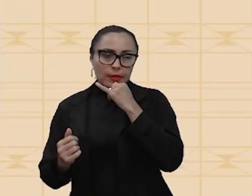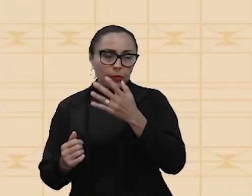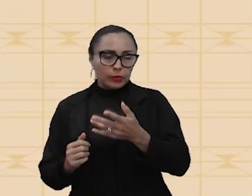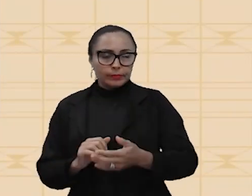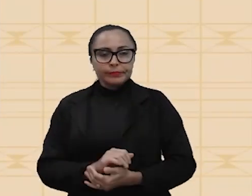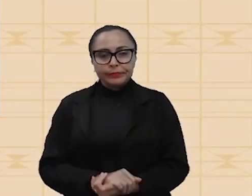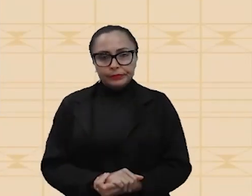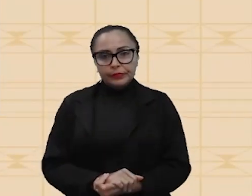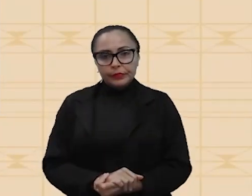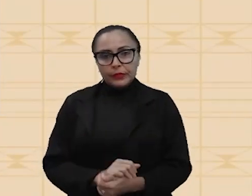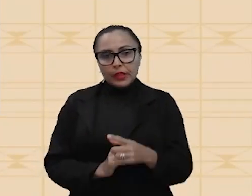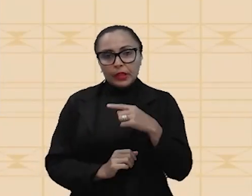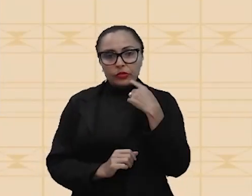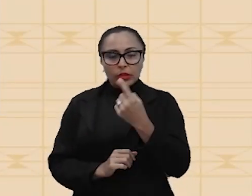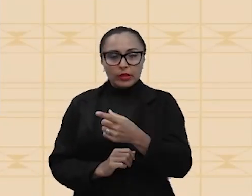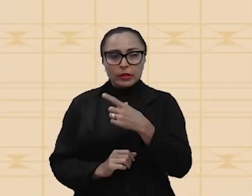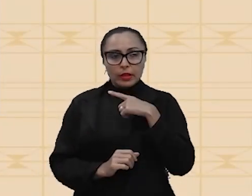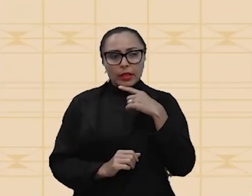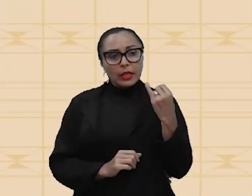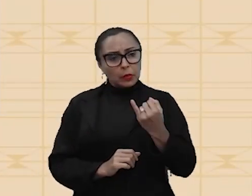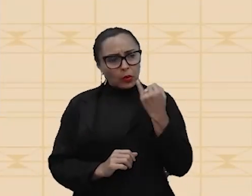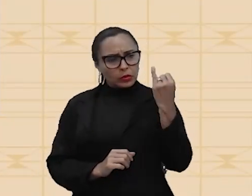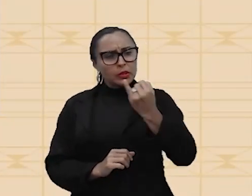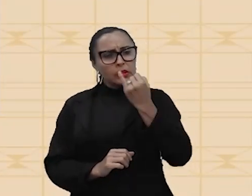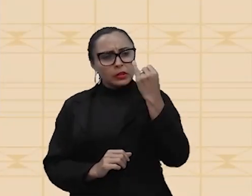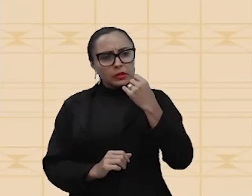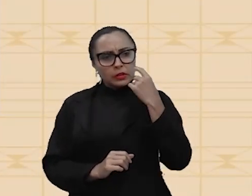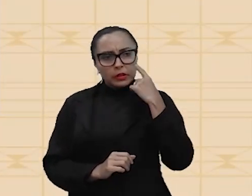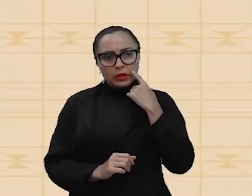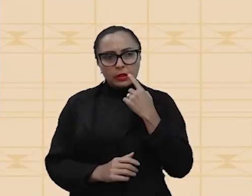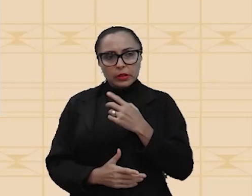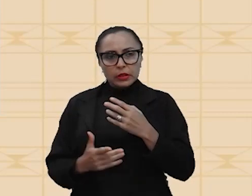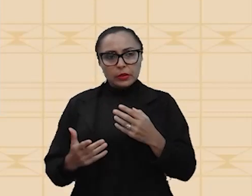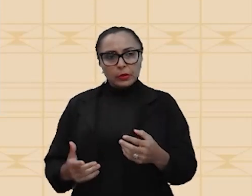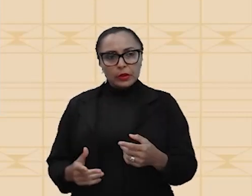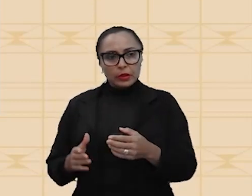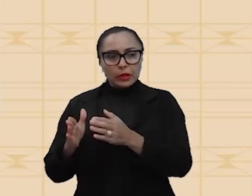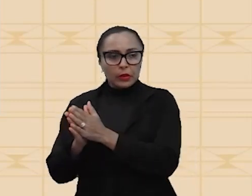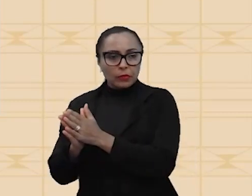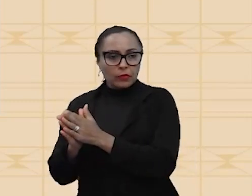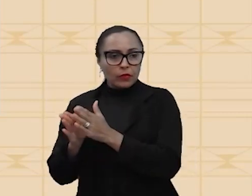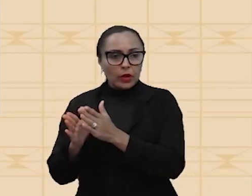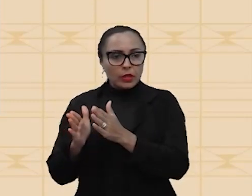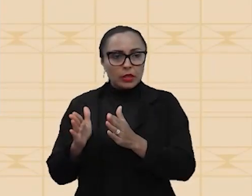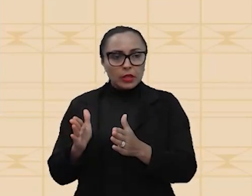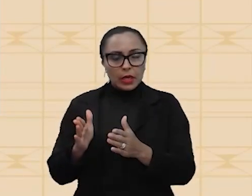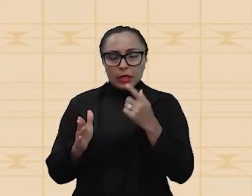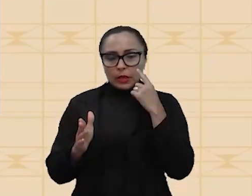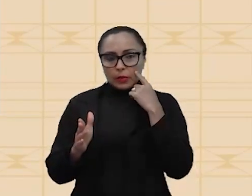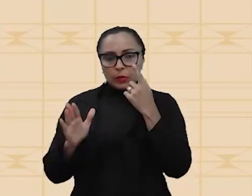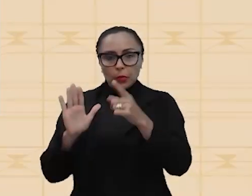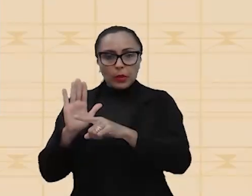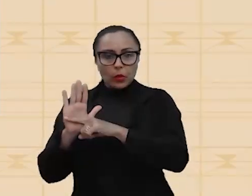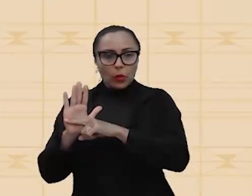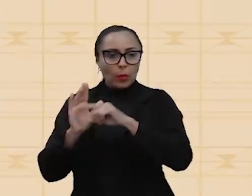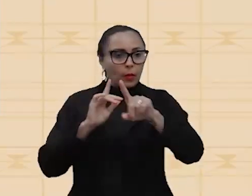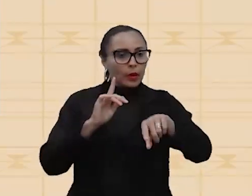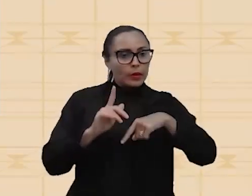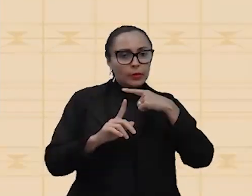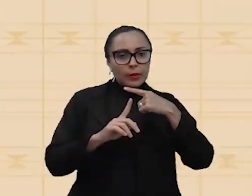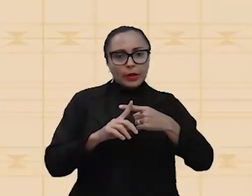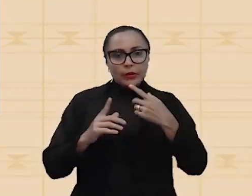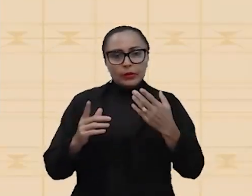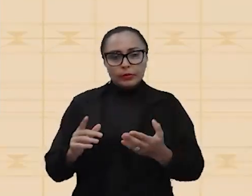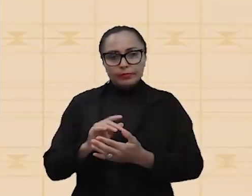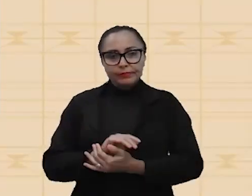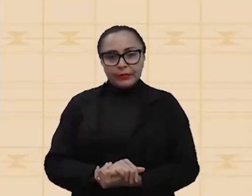esse sentido, é importante vocês lembrarem que a corrente ela vai sair do polo menor para o maior. É ela que orienta o sentido